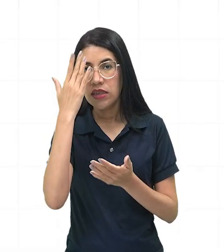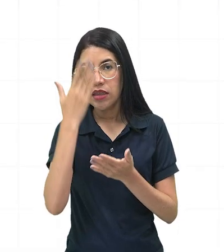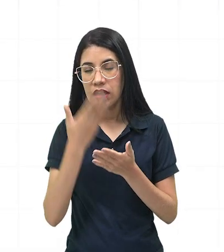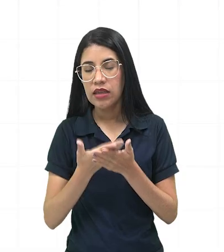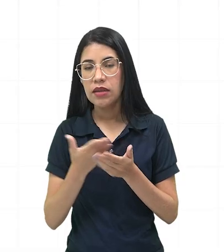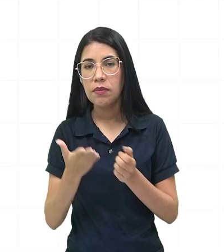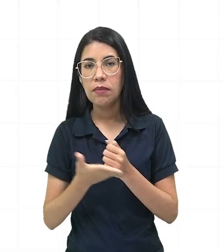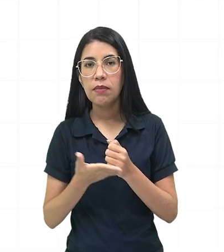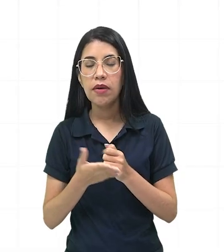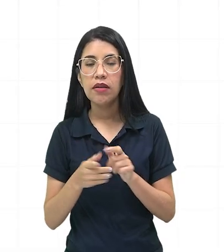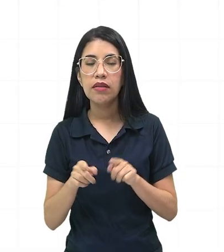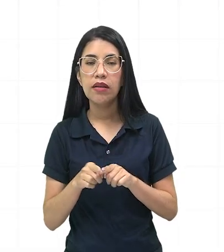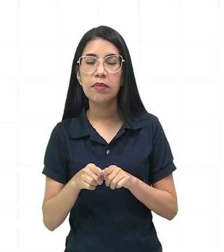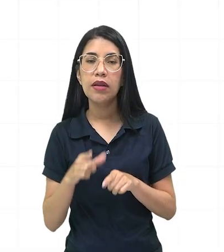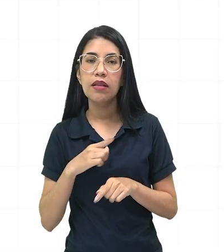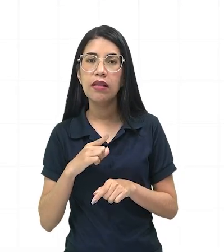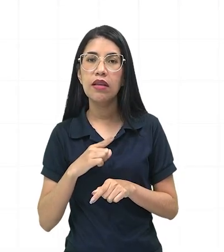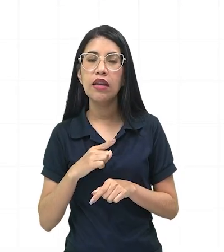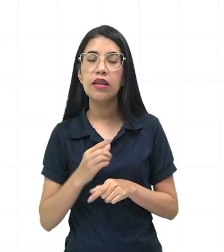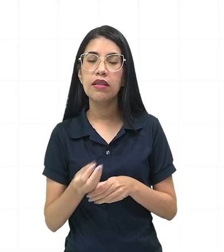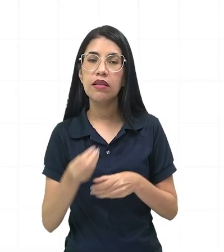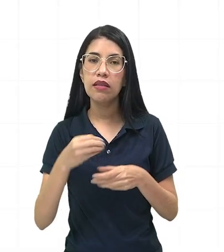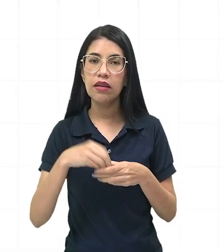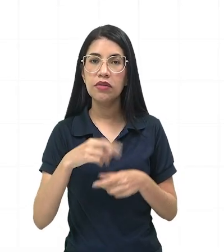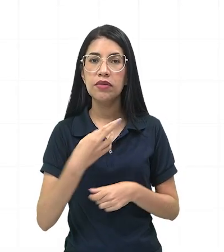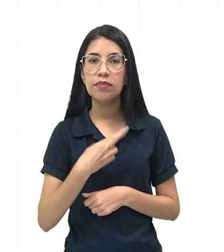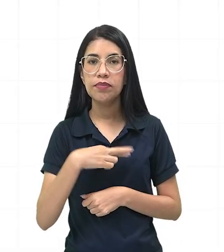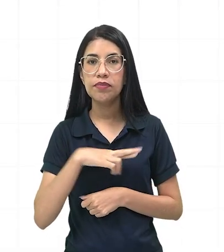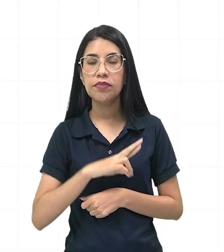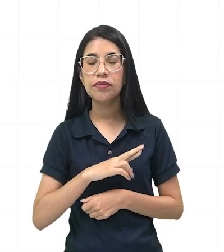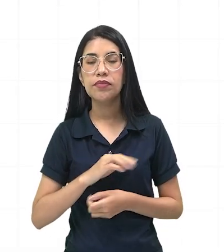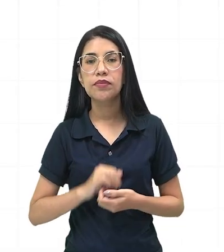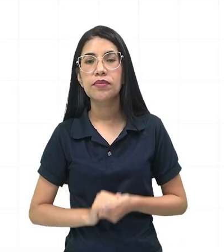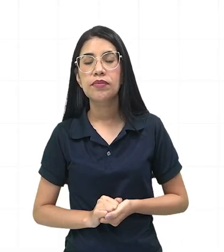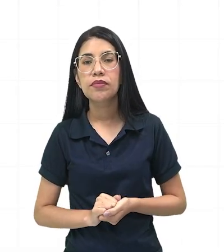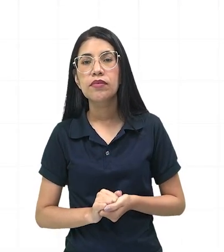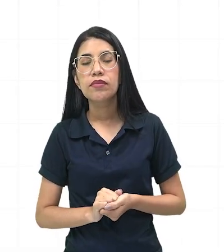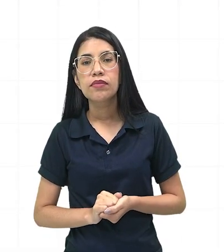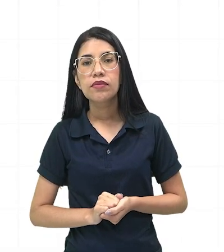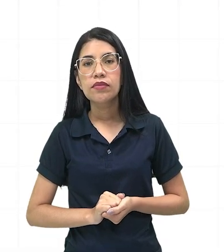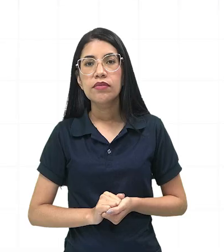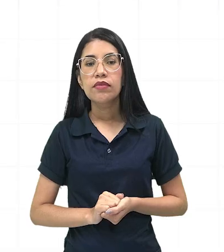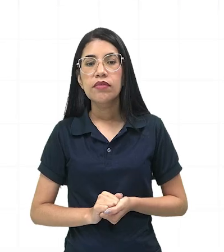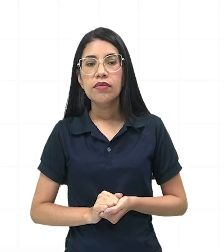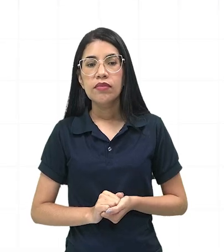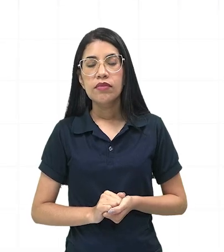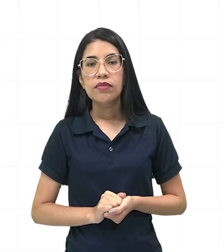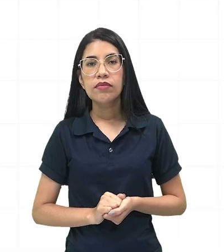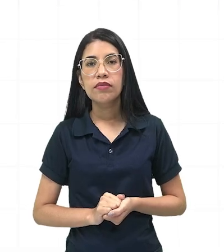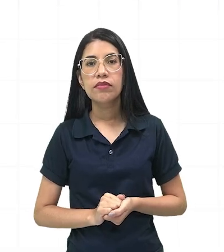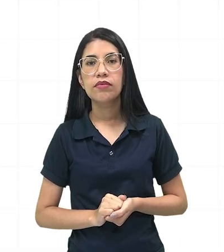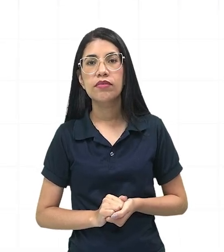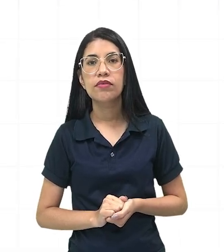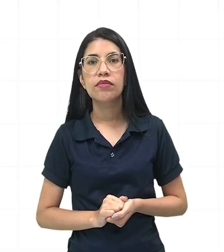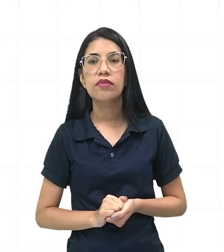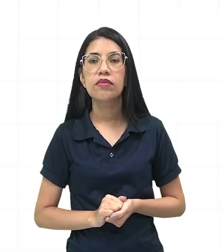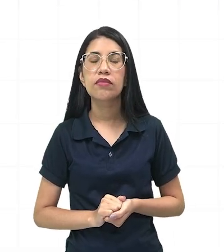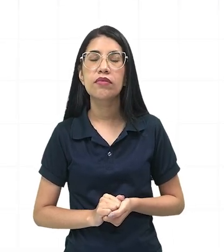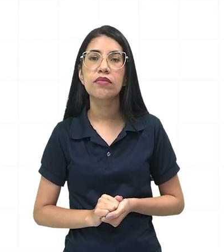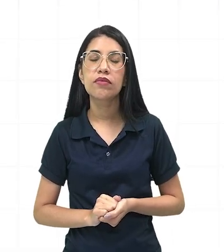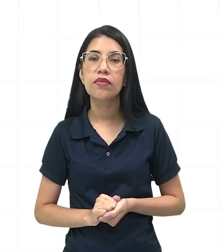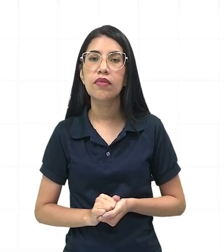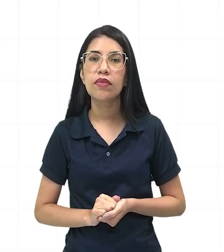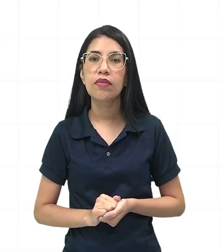princípios inquestionáveis convivem dentro de uma religião. Ok? Então, nós poderíamos dizer isso. E